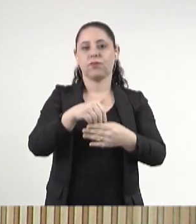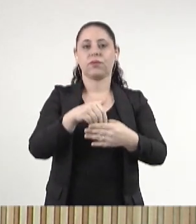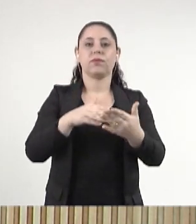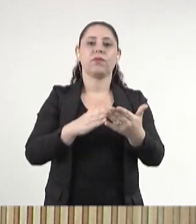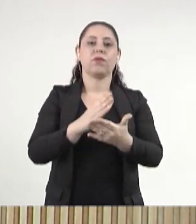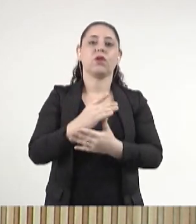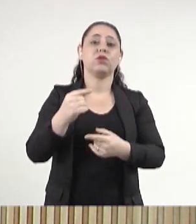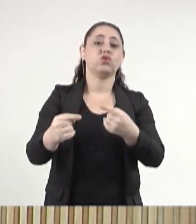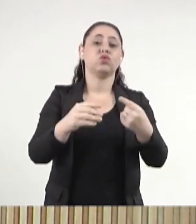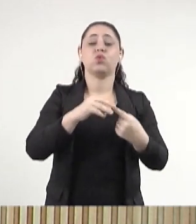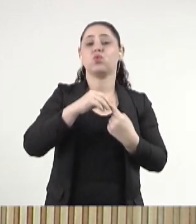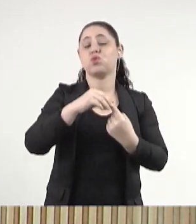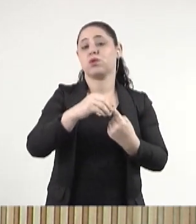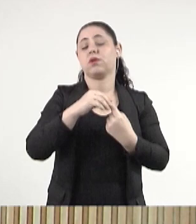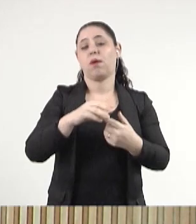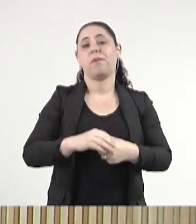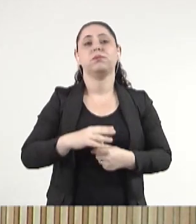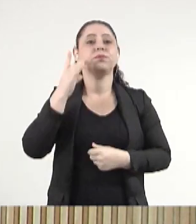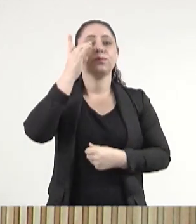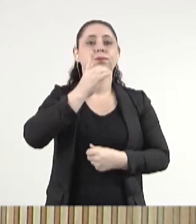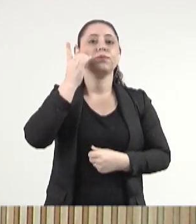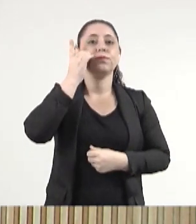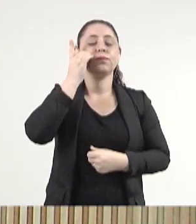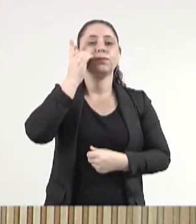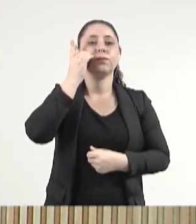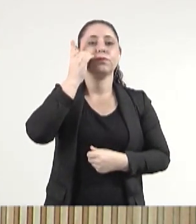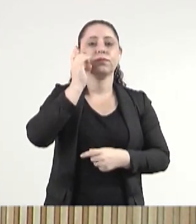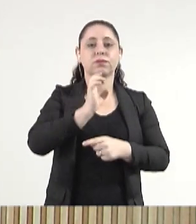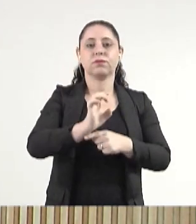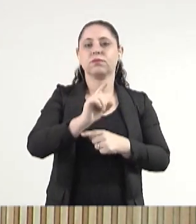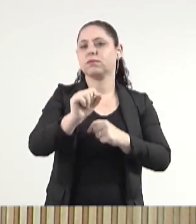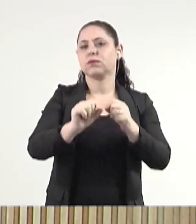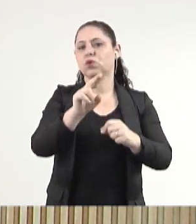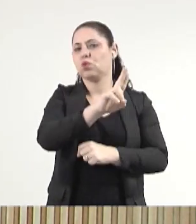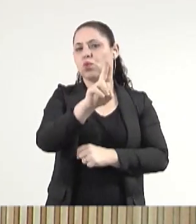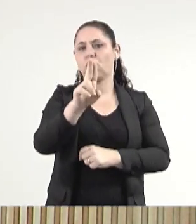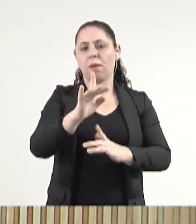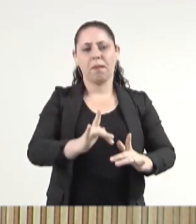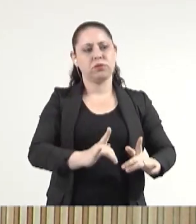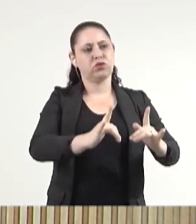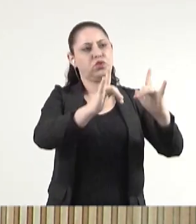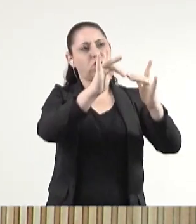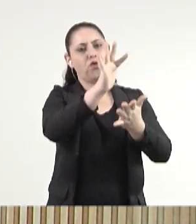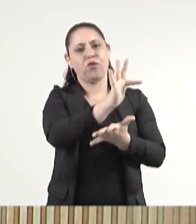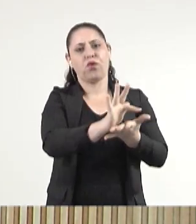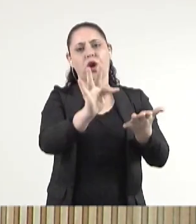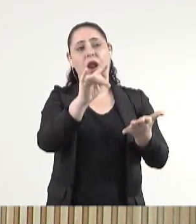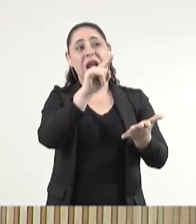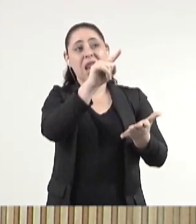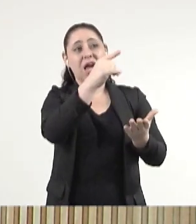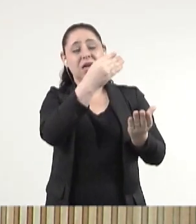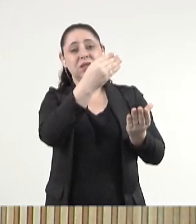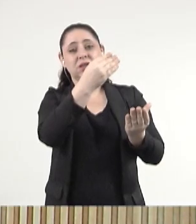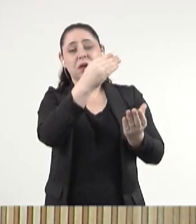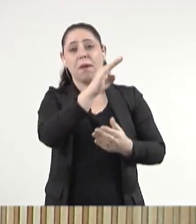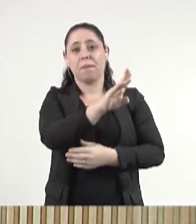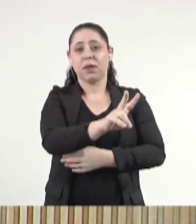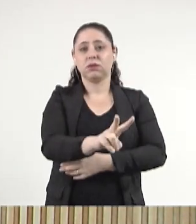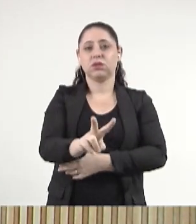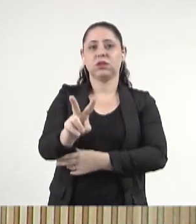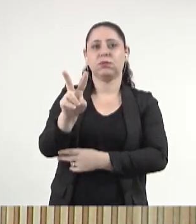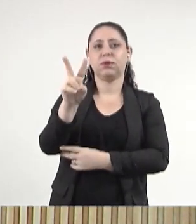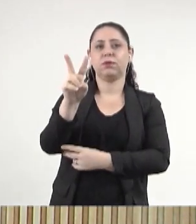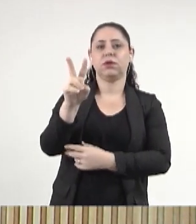e aprovado em discussão única pelos deputados estaduais e que dá nome ao prédio do Fórum lá em Bela